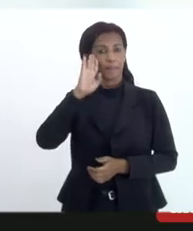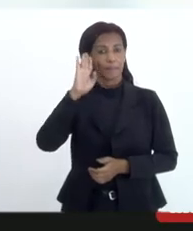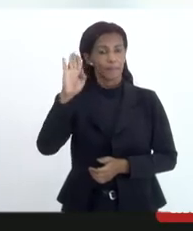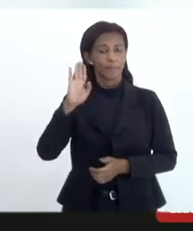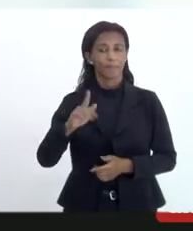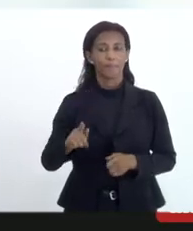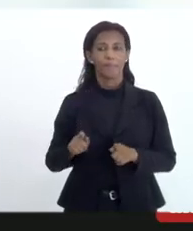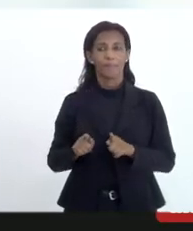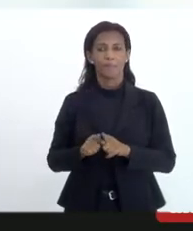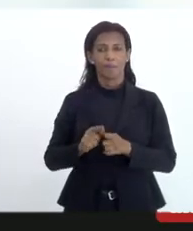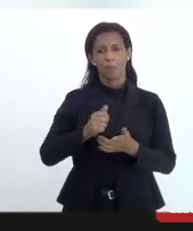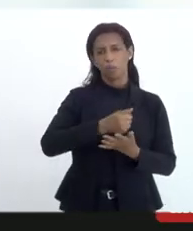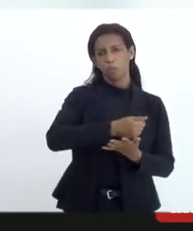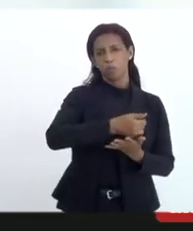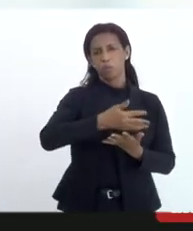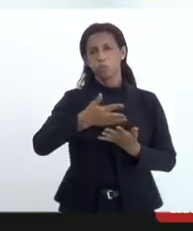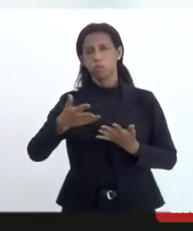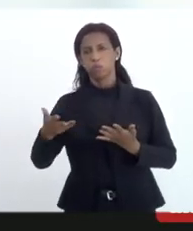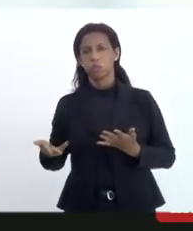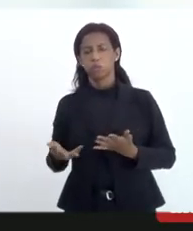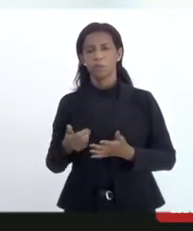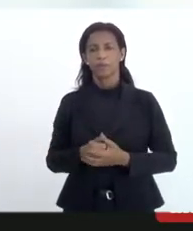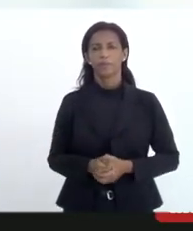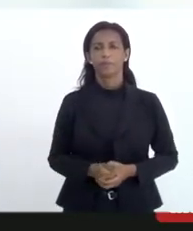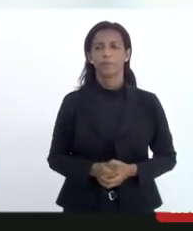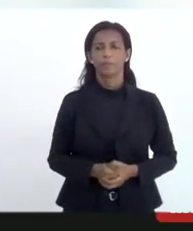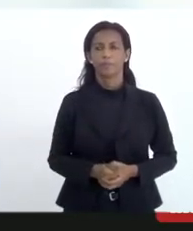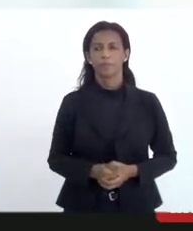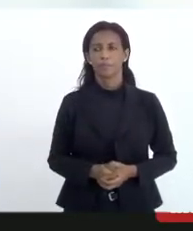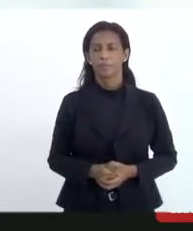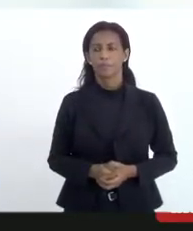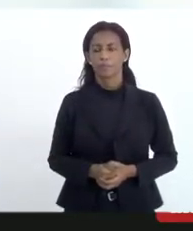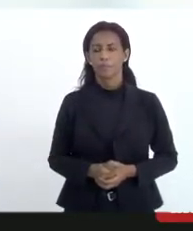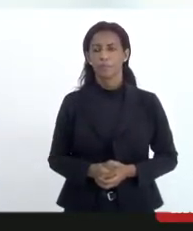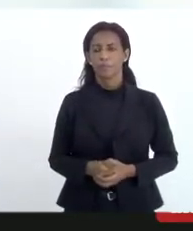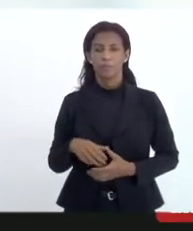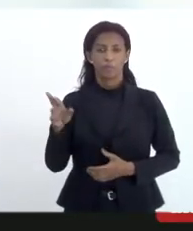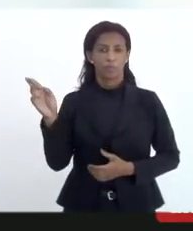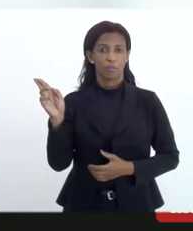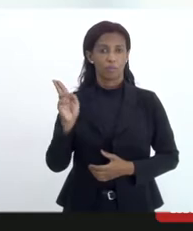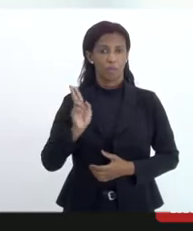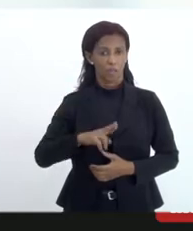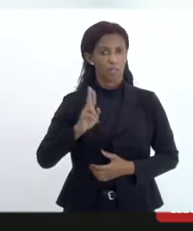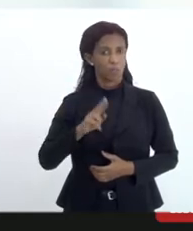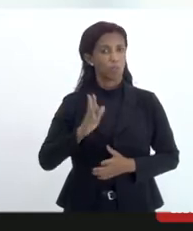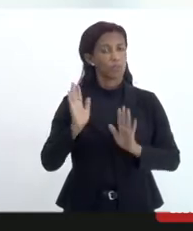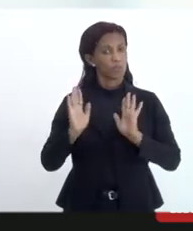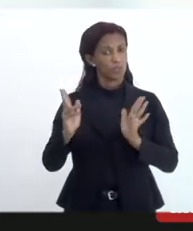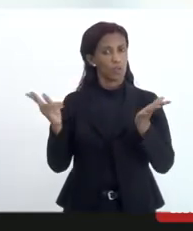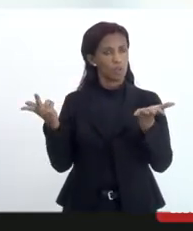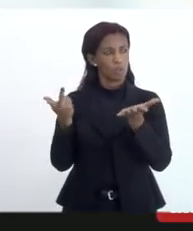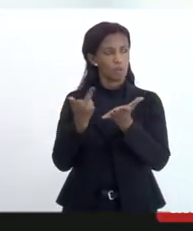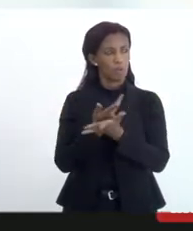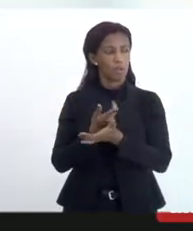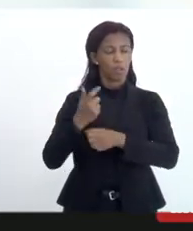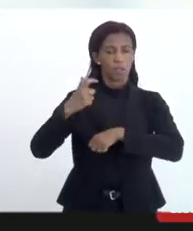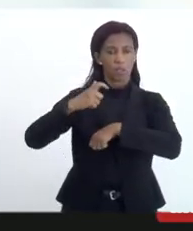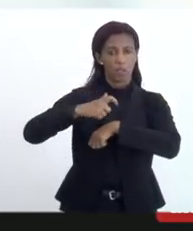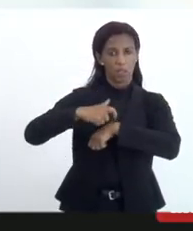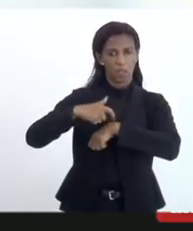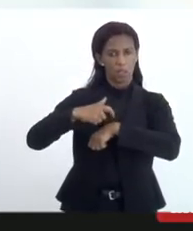fundamentarão um elenco de respostas que já ocorreram em